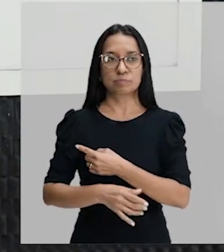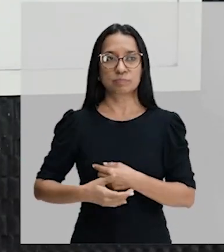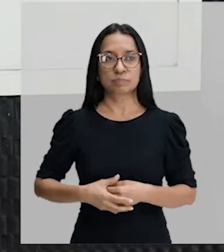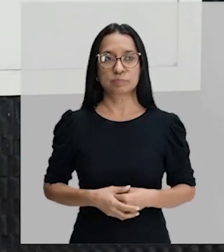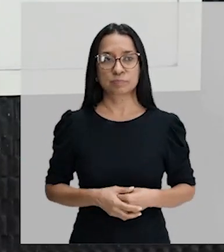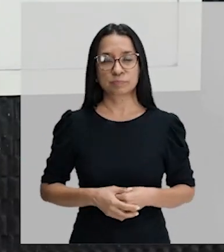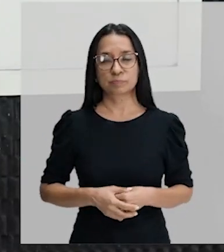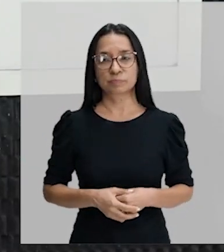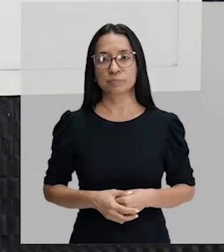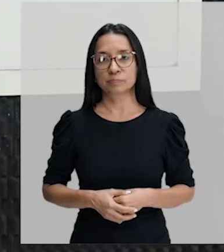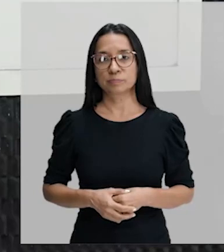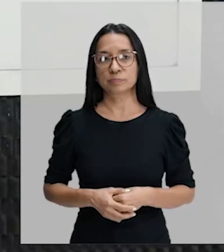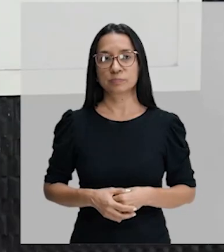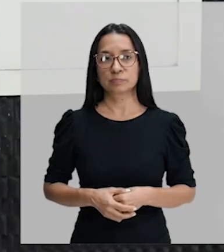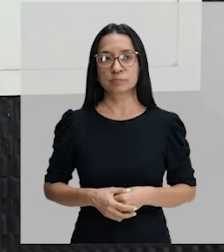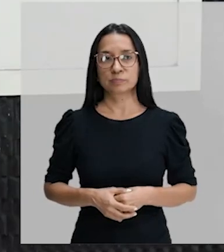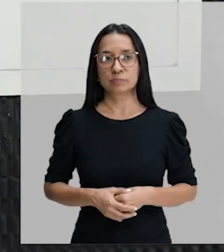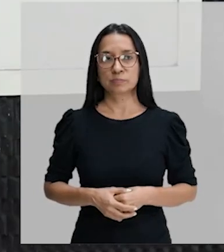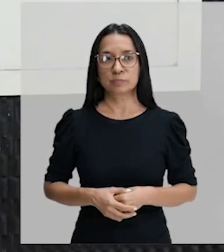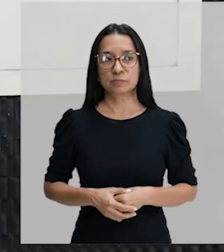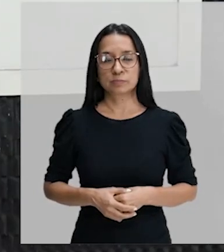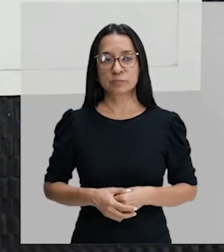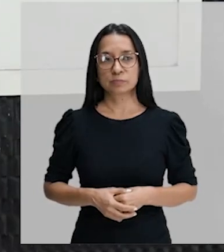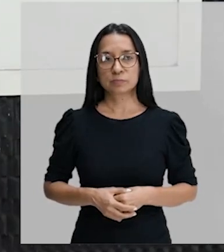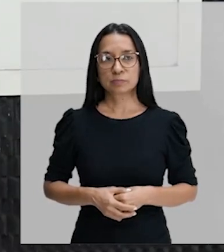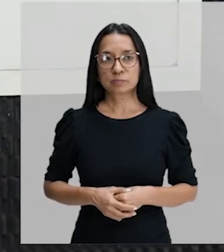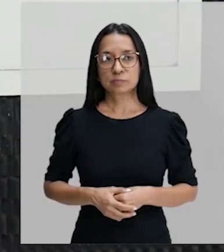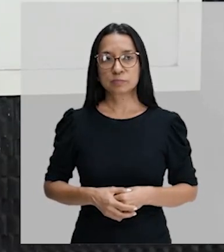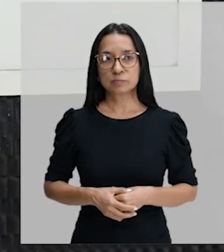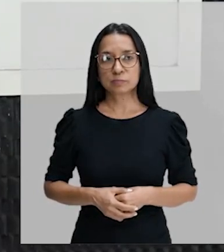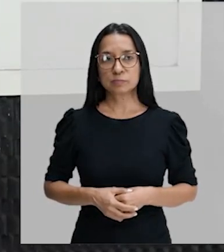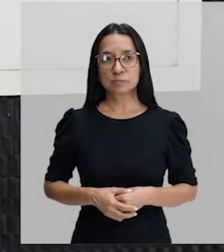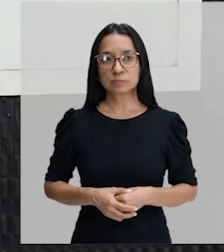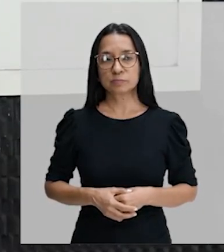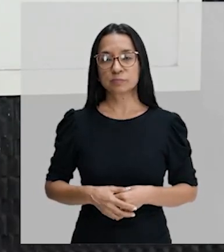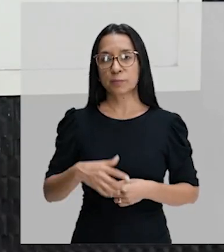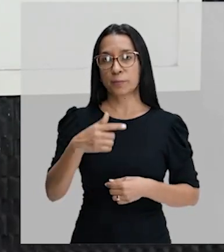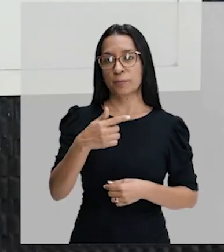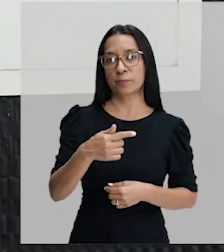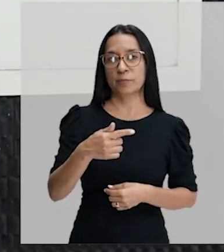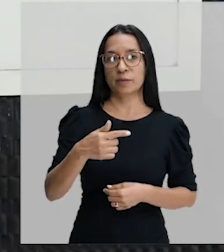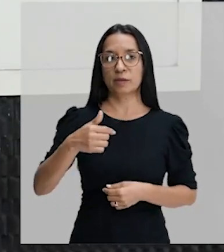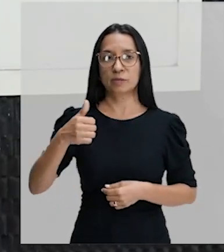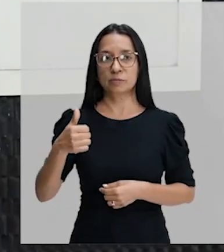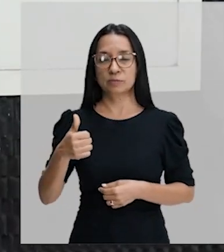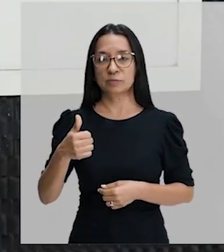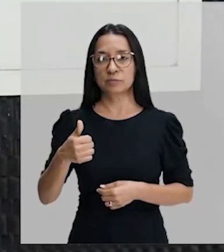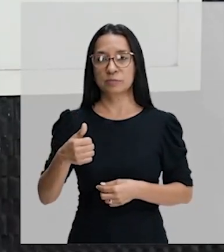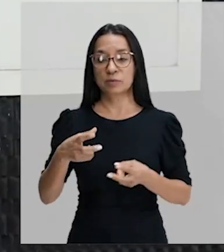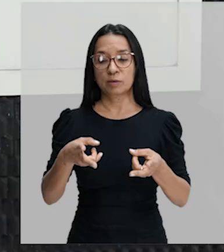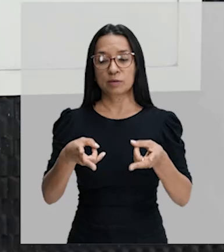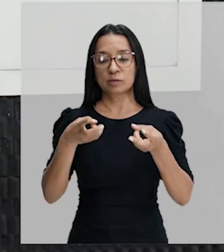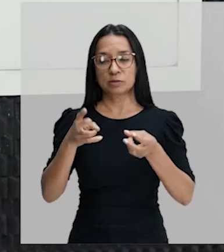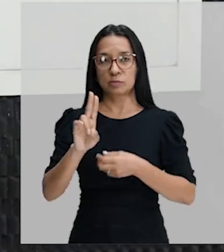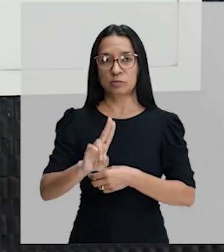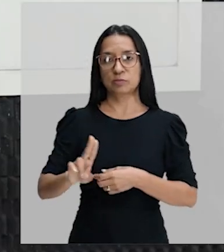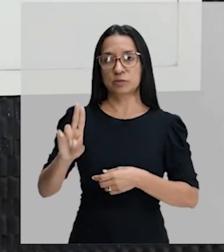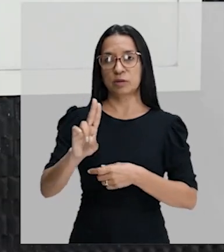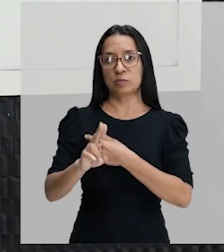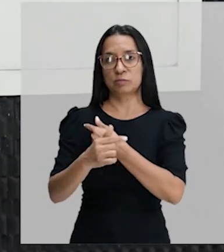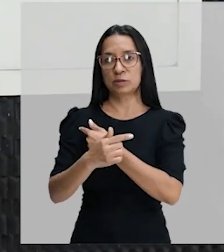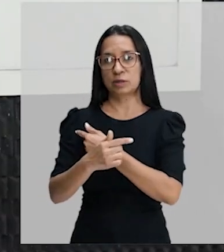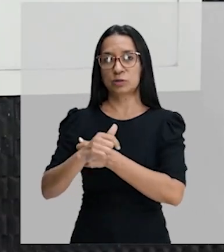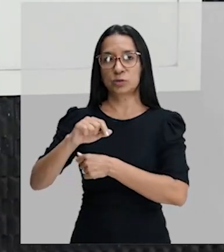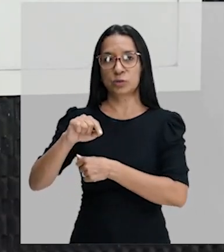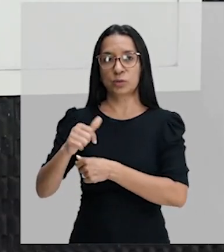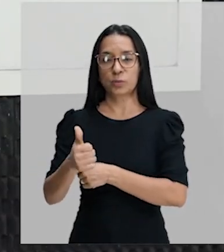independentes nesse sistema é o 7 e o 1. Presta atenção que a gente vai usar eles, né? Então, o